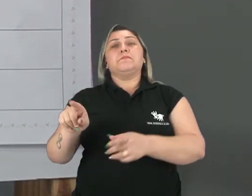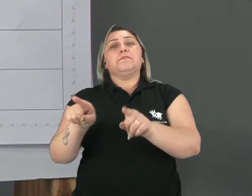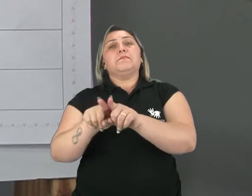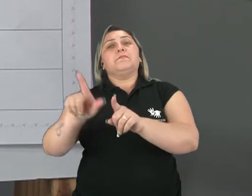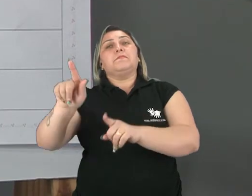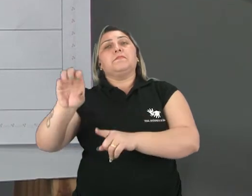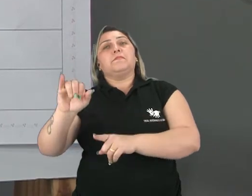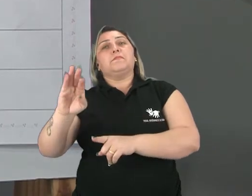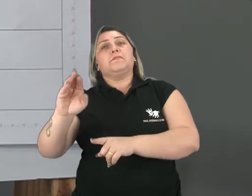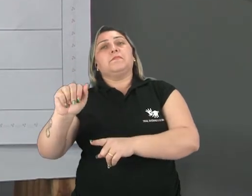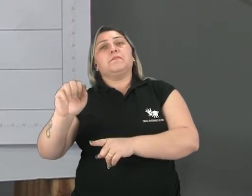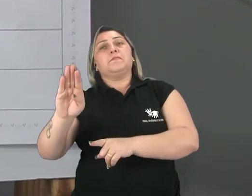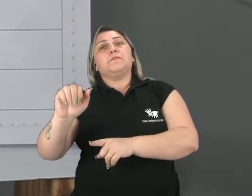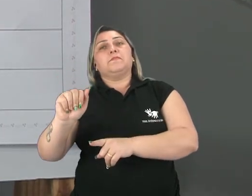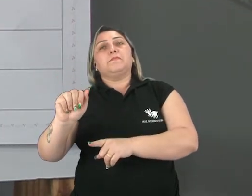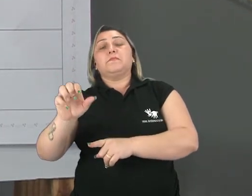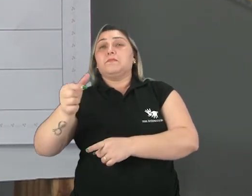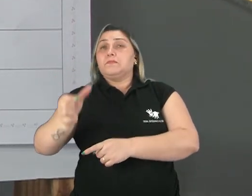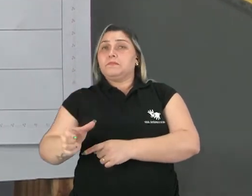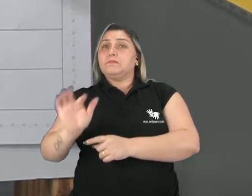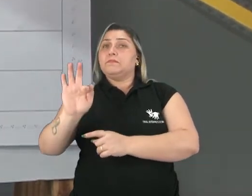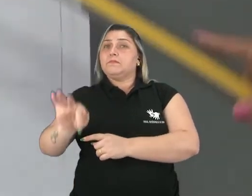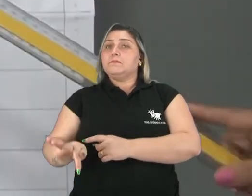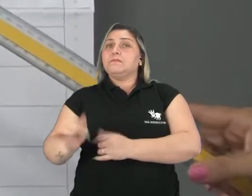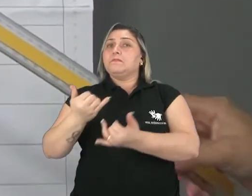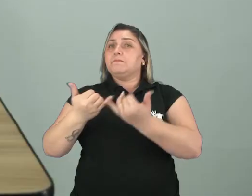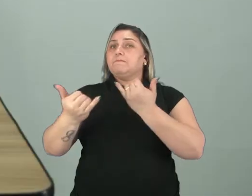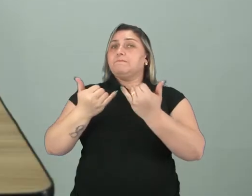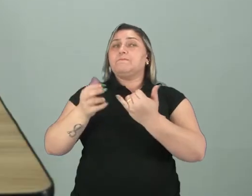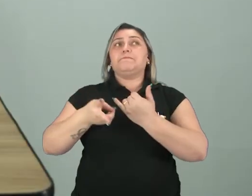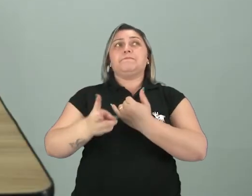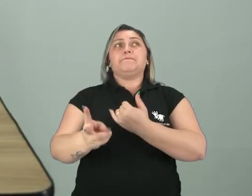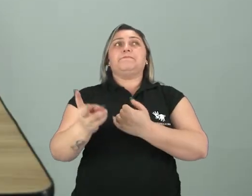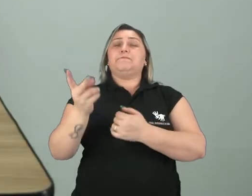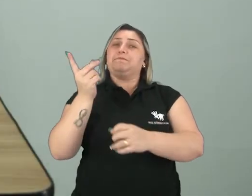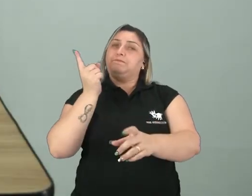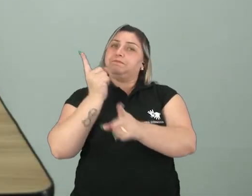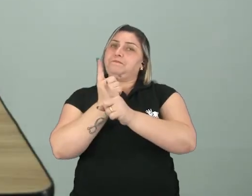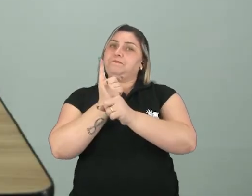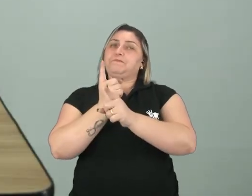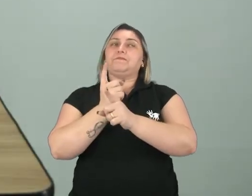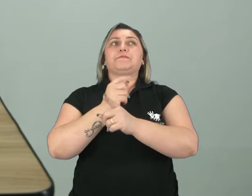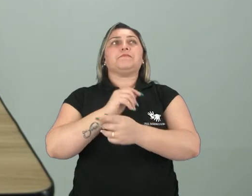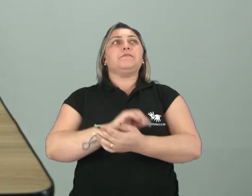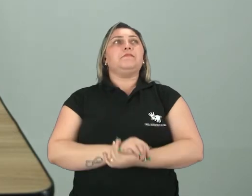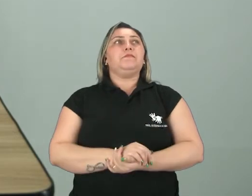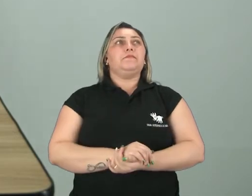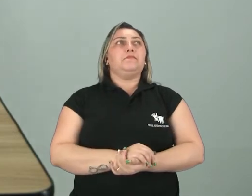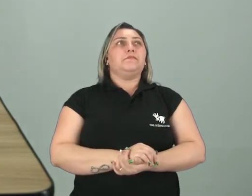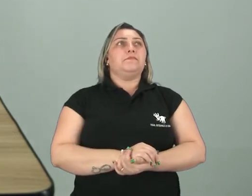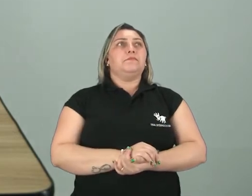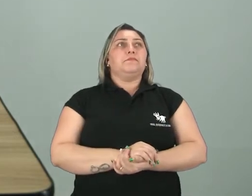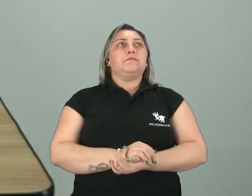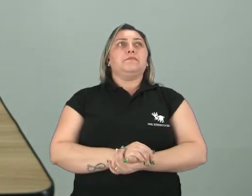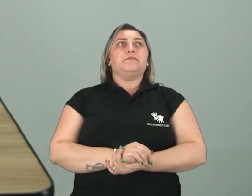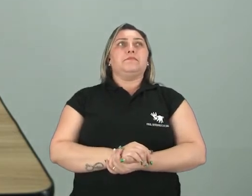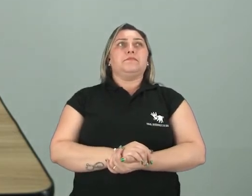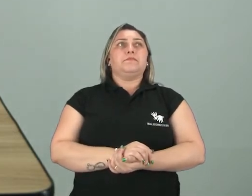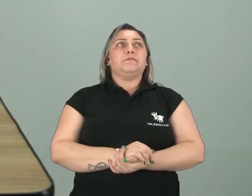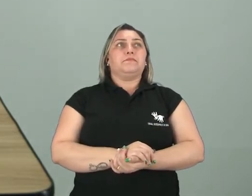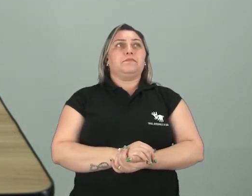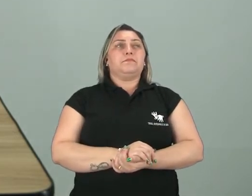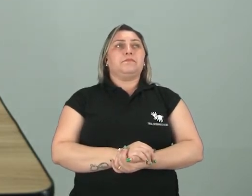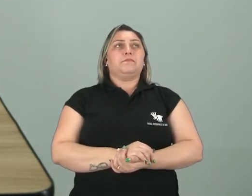sons sinais semelhantes vamos continuar encontrando os sons semelhantes a essas